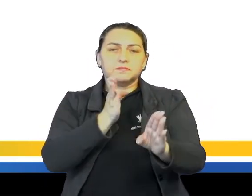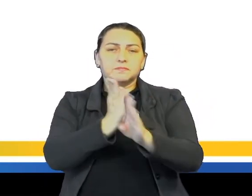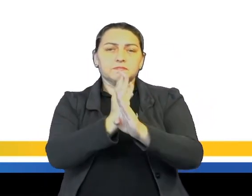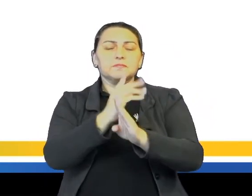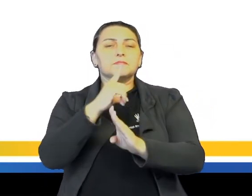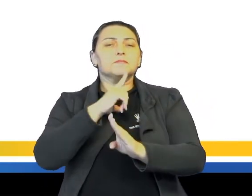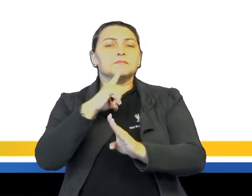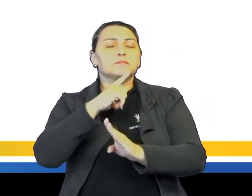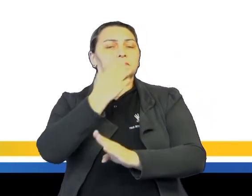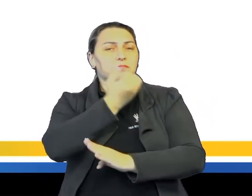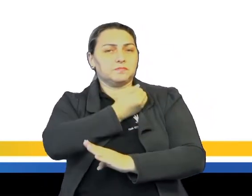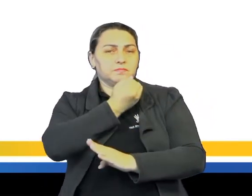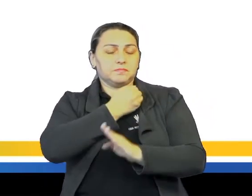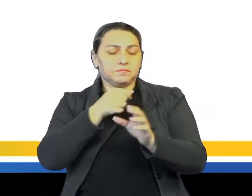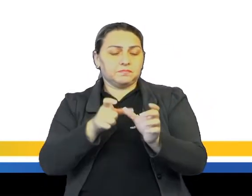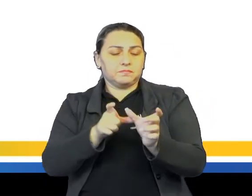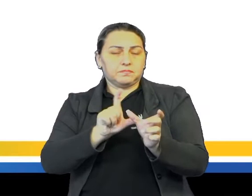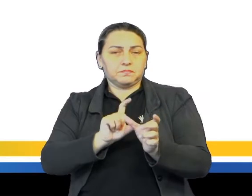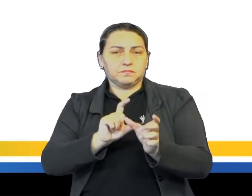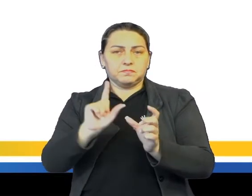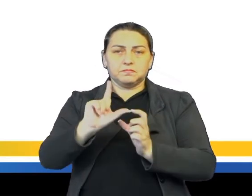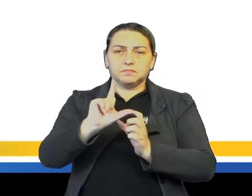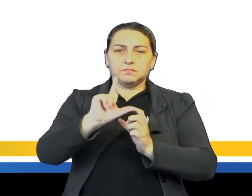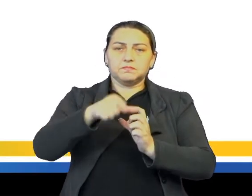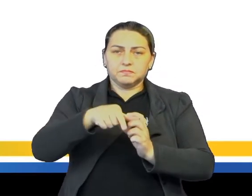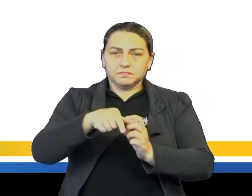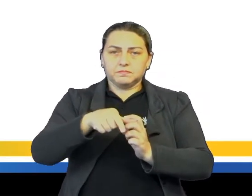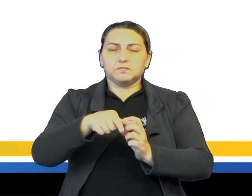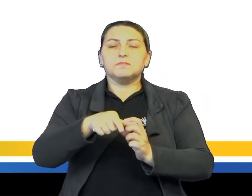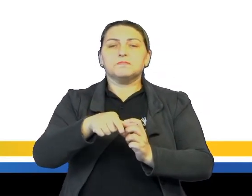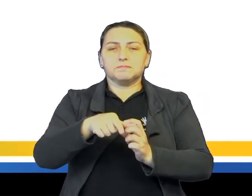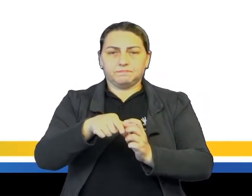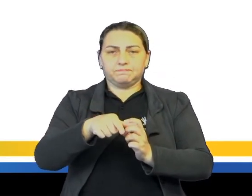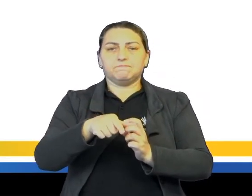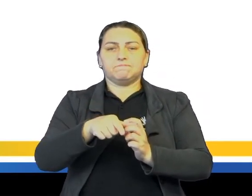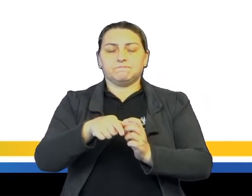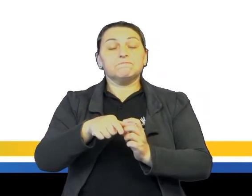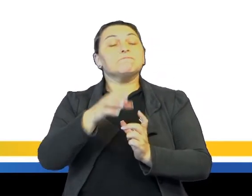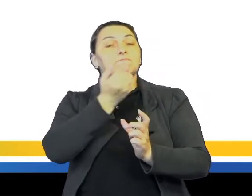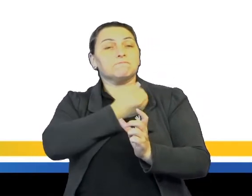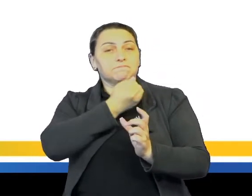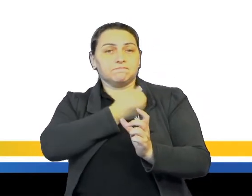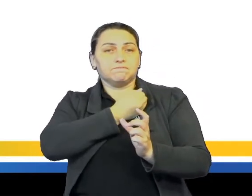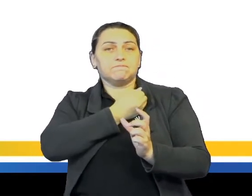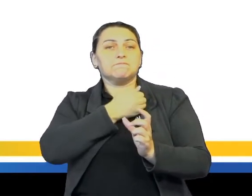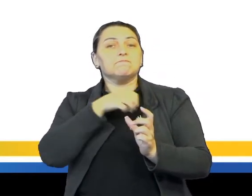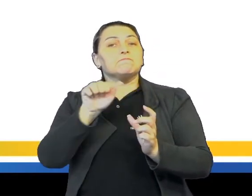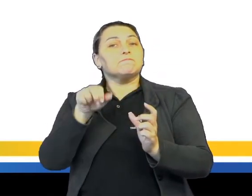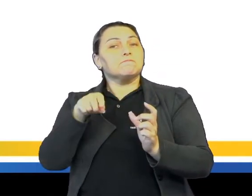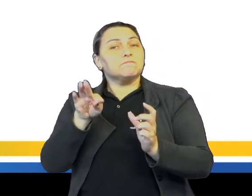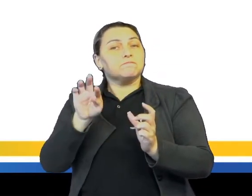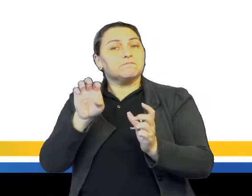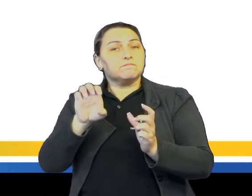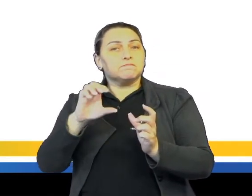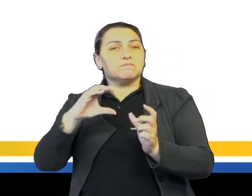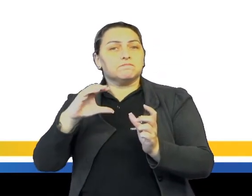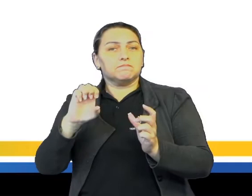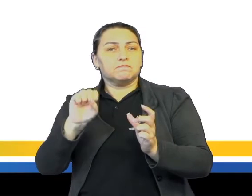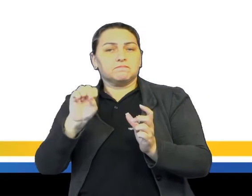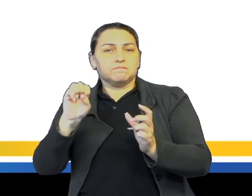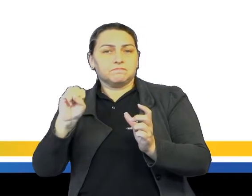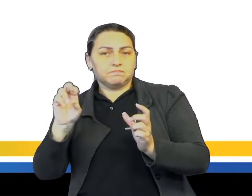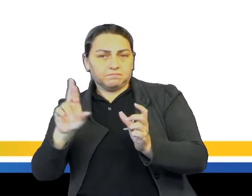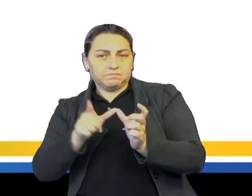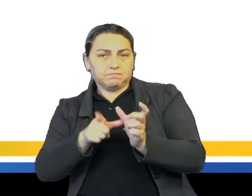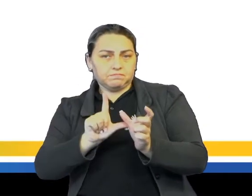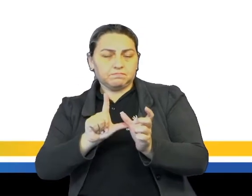identifica que tem números que vêm antes e números que vêm depois. Esses números são chamados de antecessor e